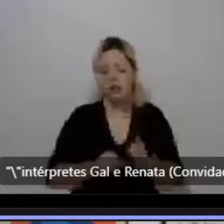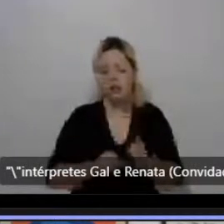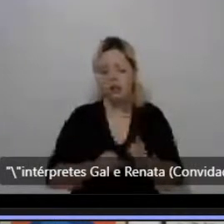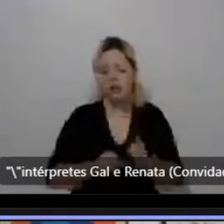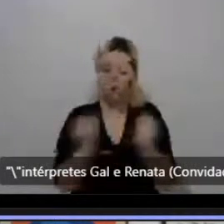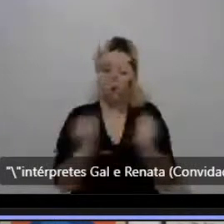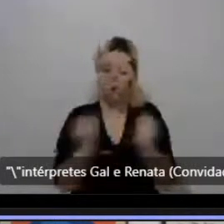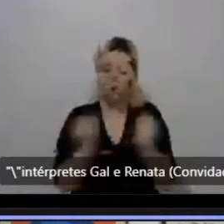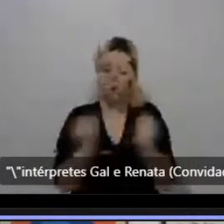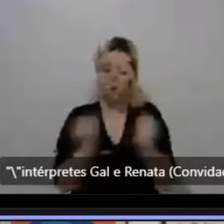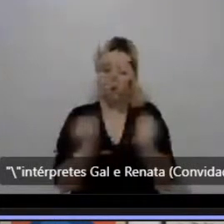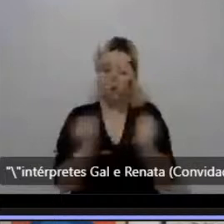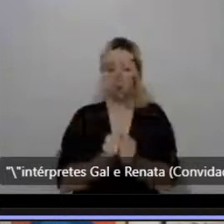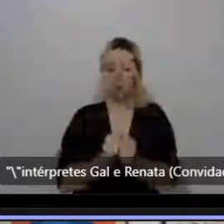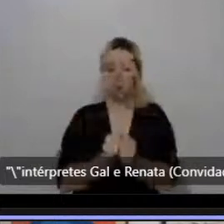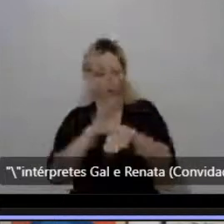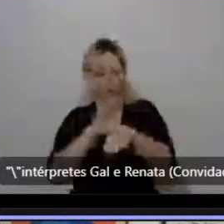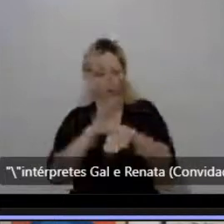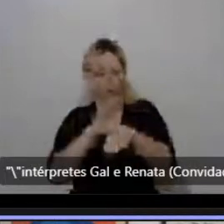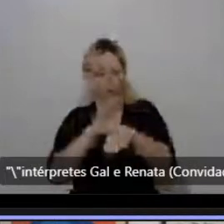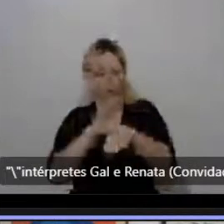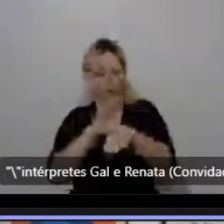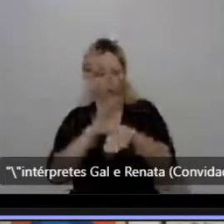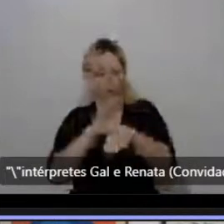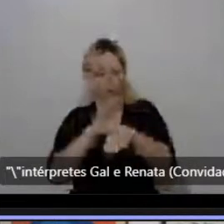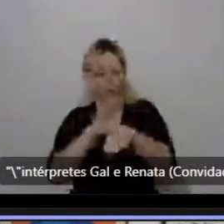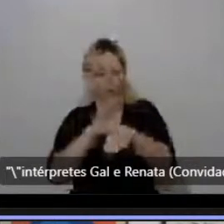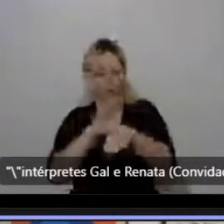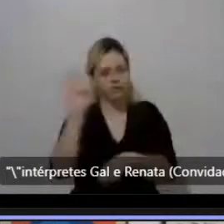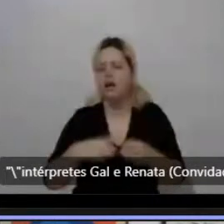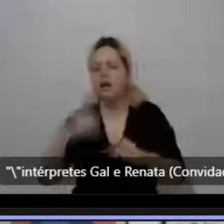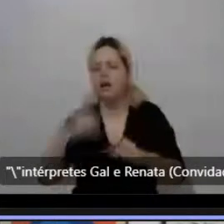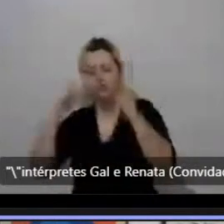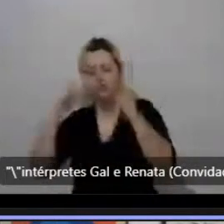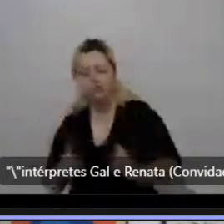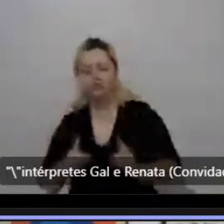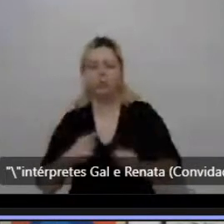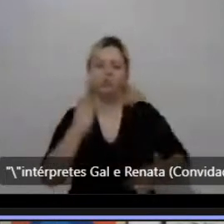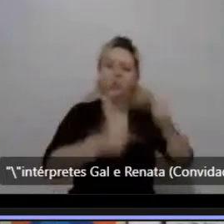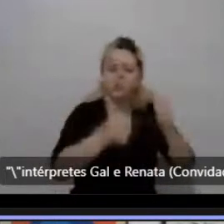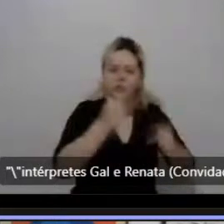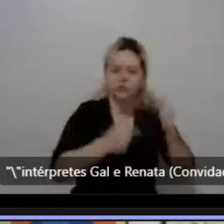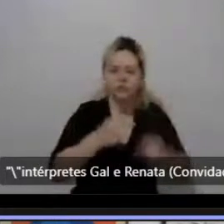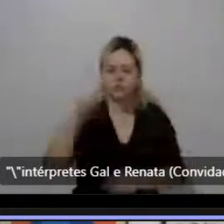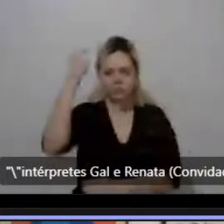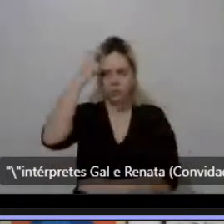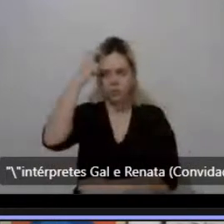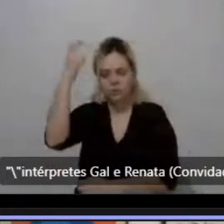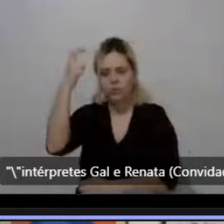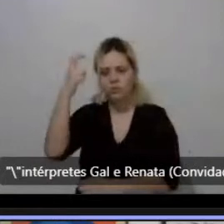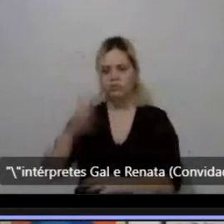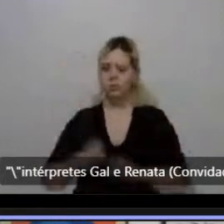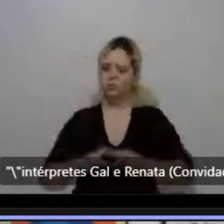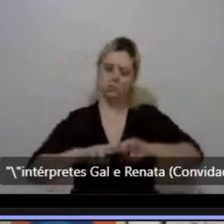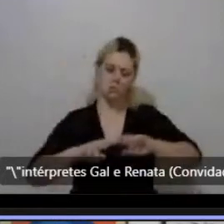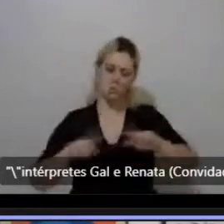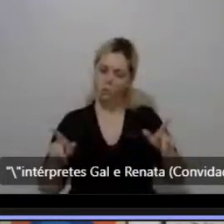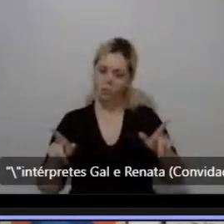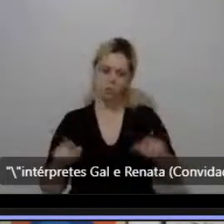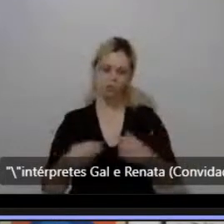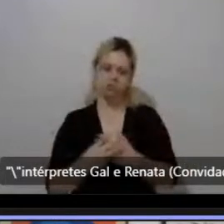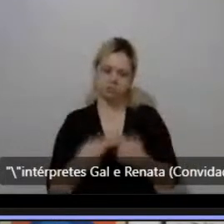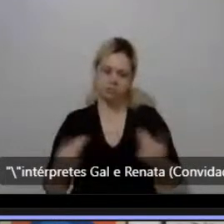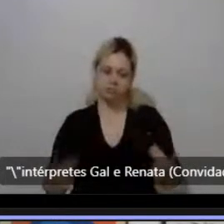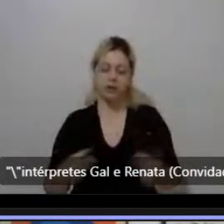Estou falando aí do Estatuto da Cidade, do Plano Diretor, né, no caso, né, dessas questões, na discussão da cultura, entre as coisas, e, ao mesmo